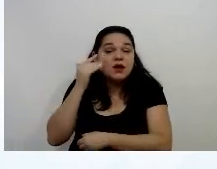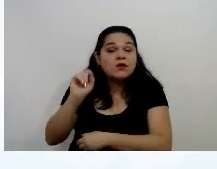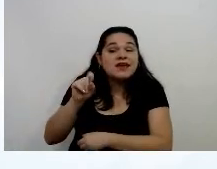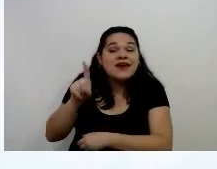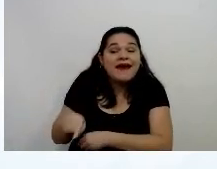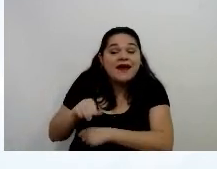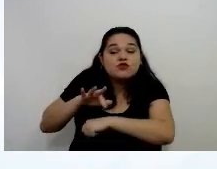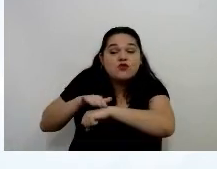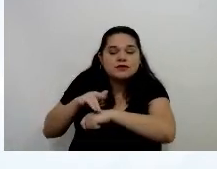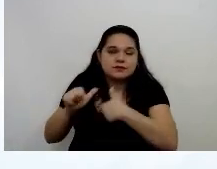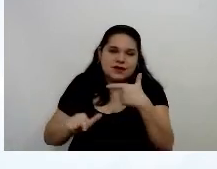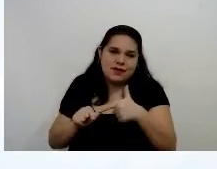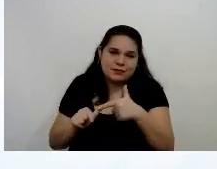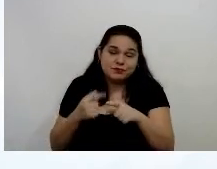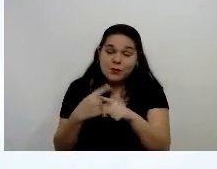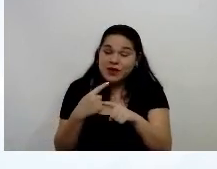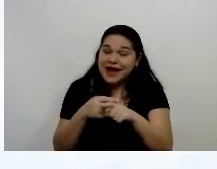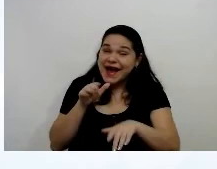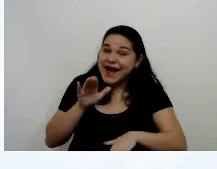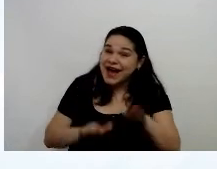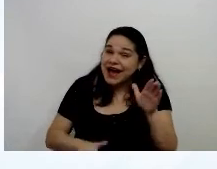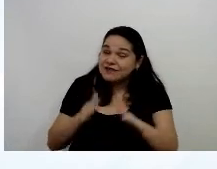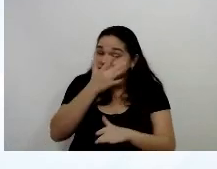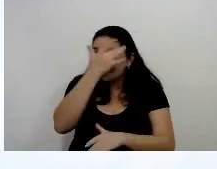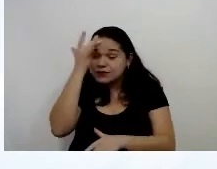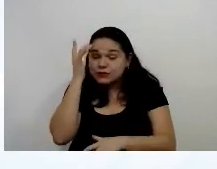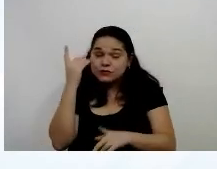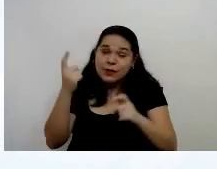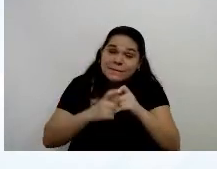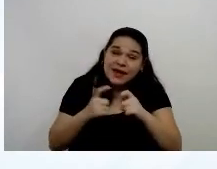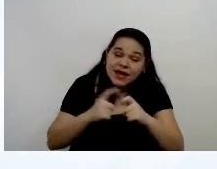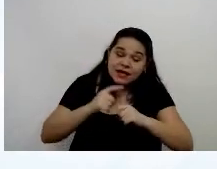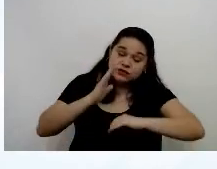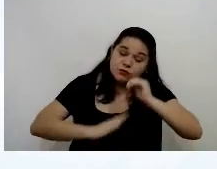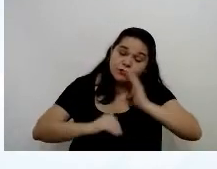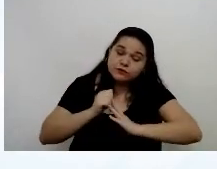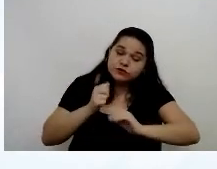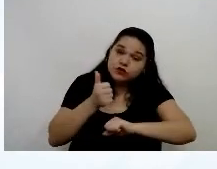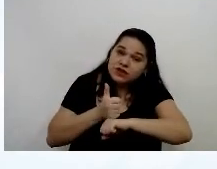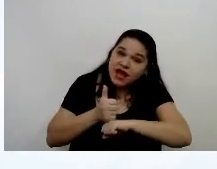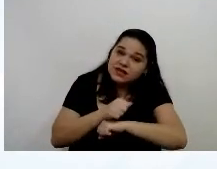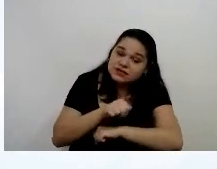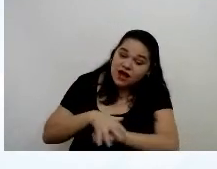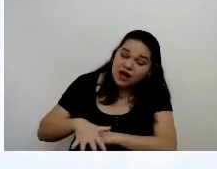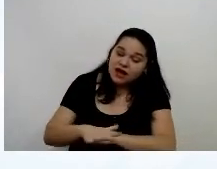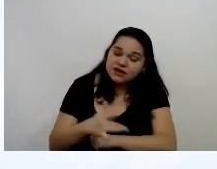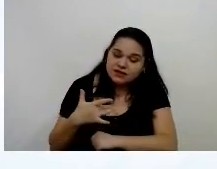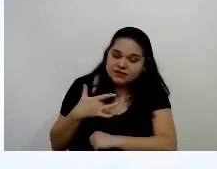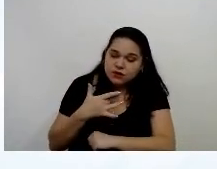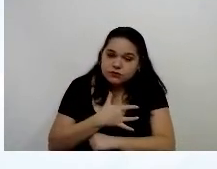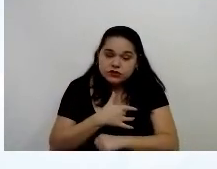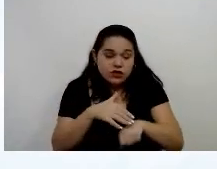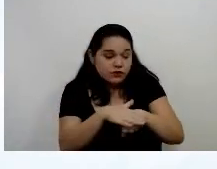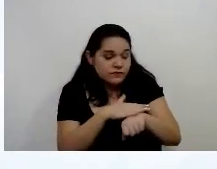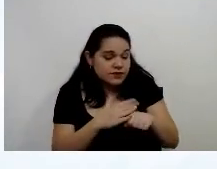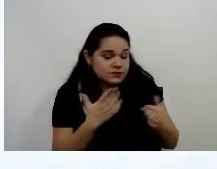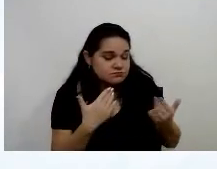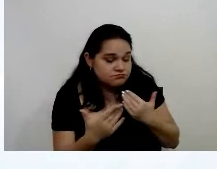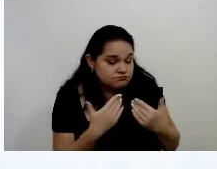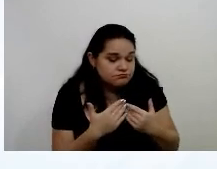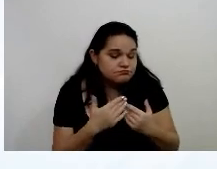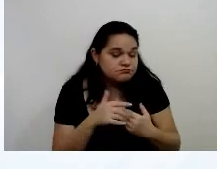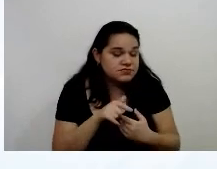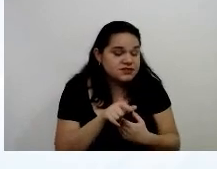às vezes, as pessoas e os médicos e os profissionais da saúde iam atender um trabalhador que tinha